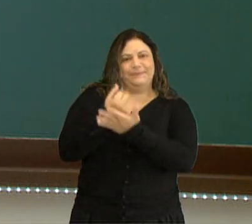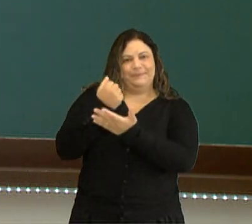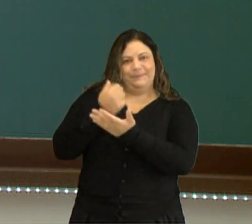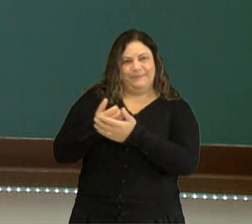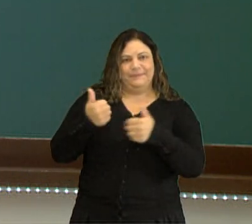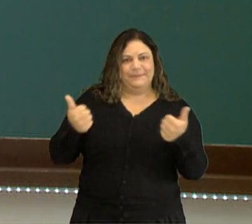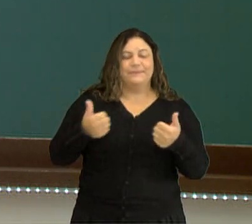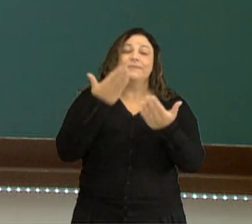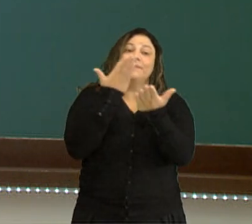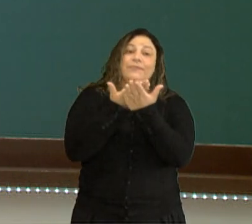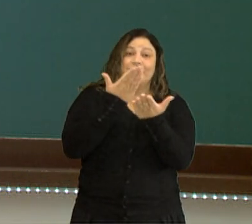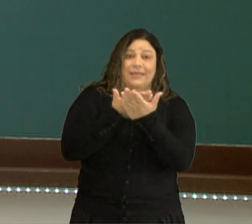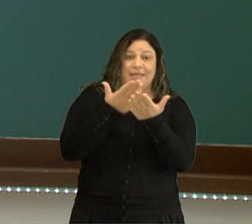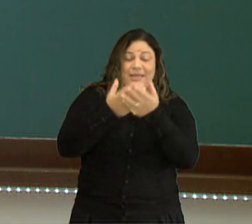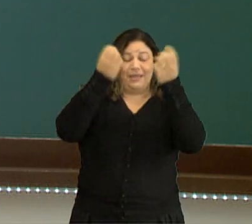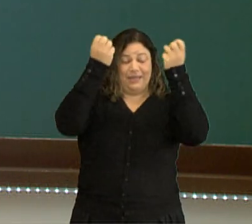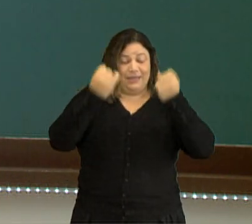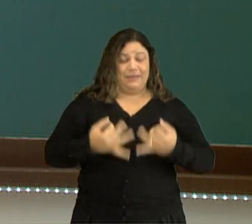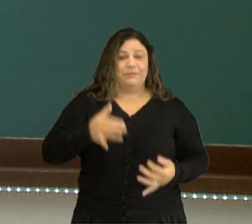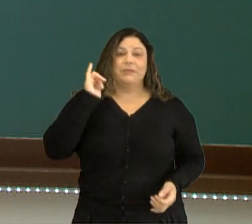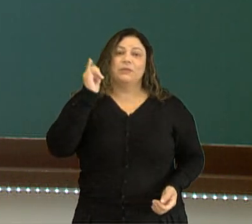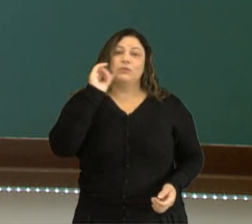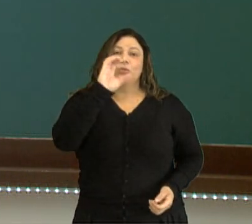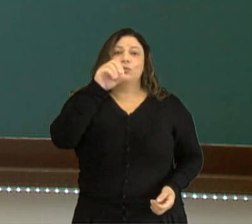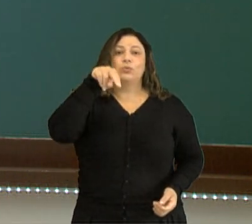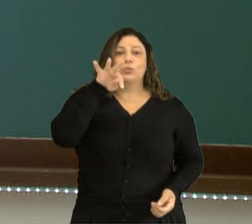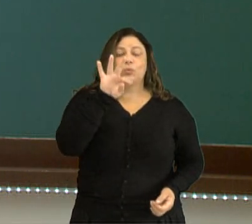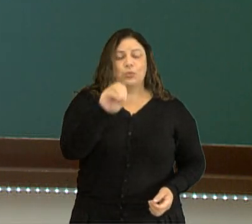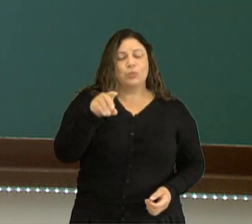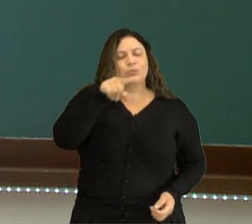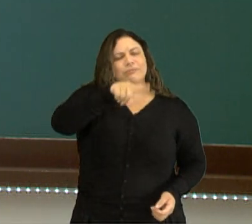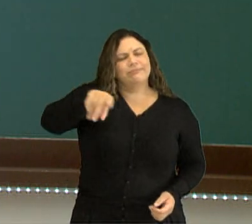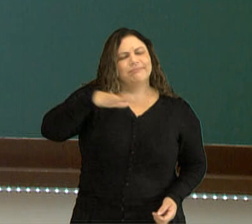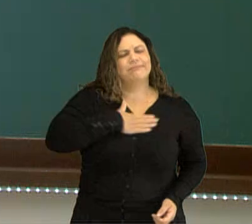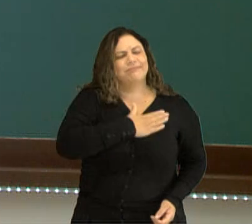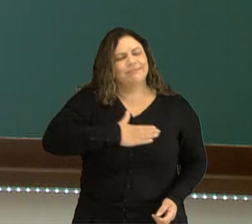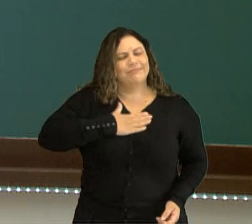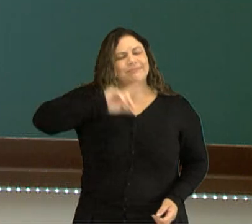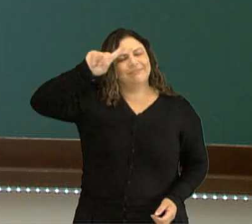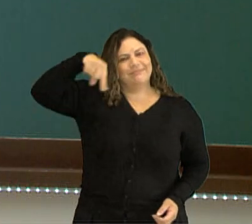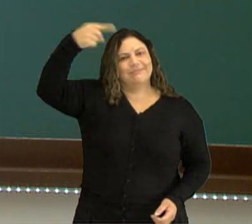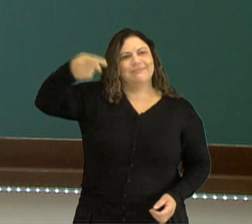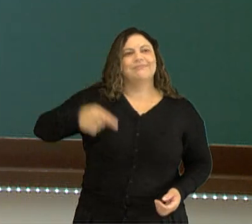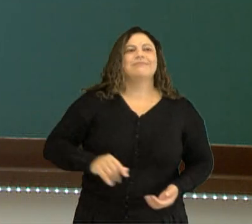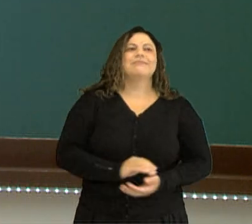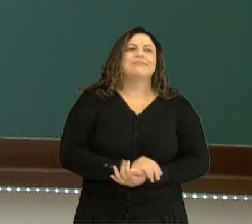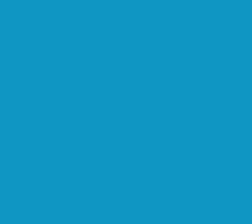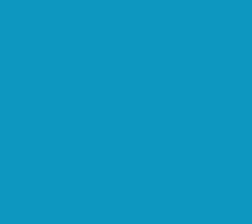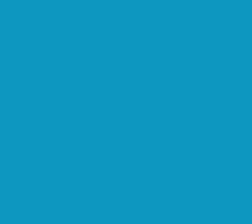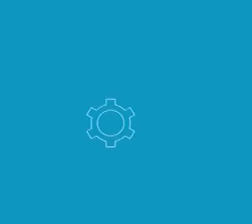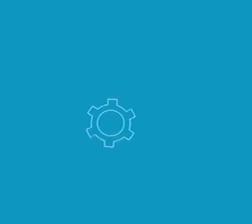aula, falamos sobre conto, tá? Espero que vocês tenham gostado e até mais!